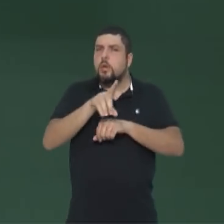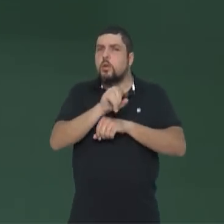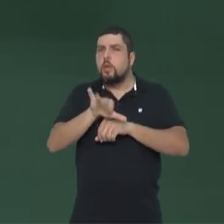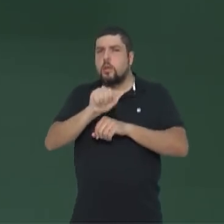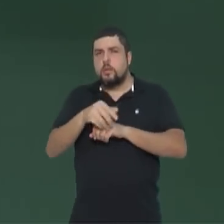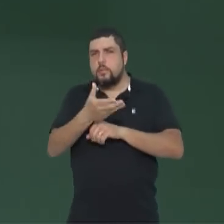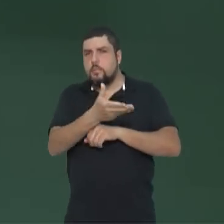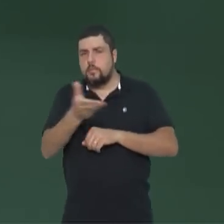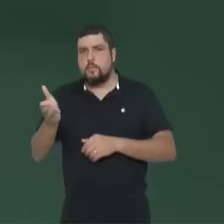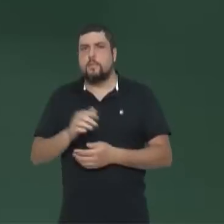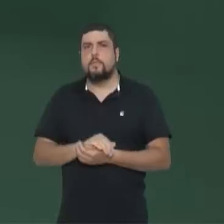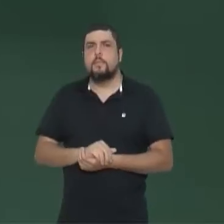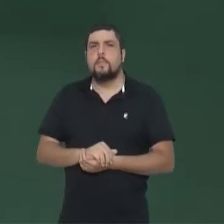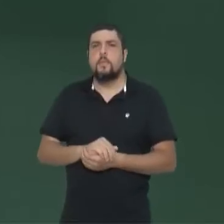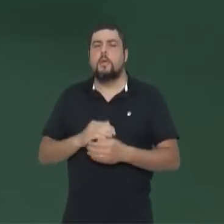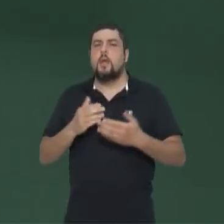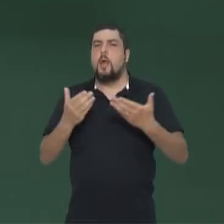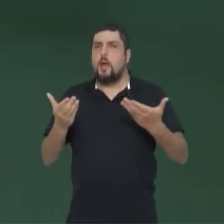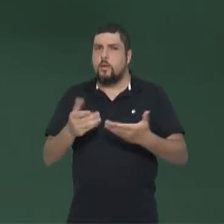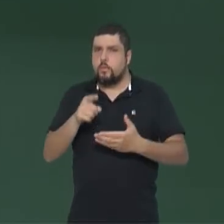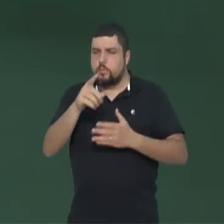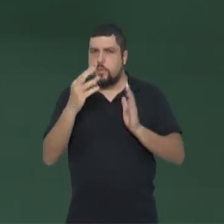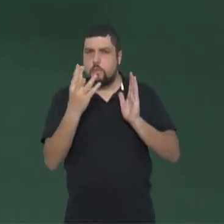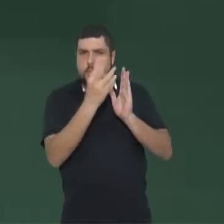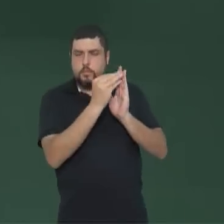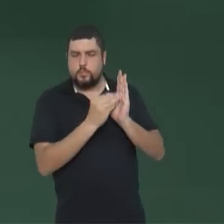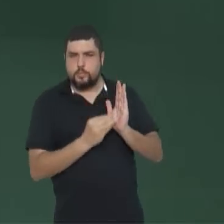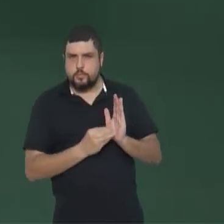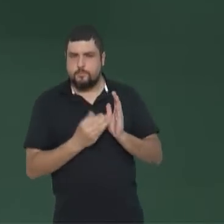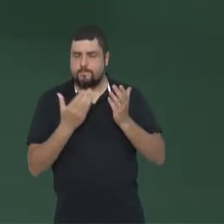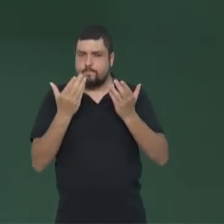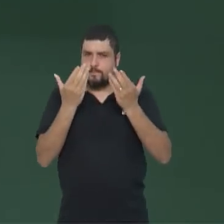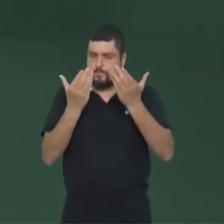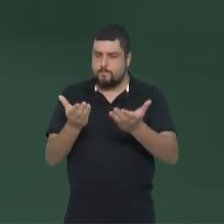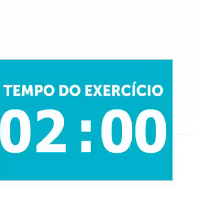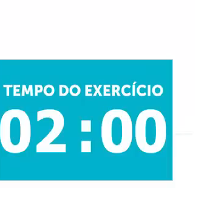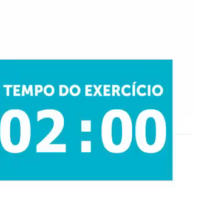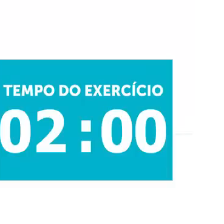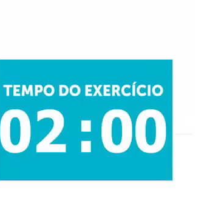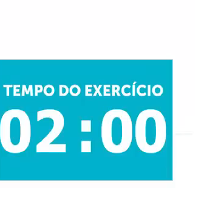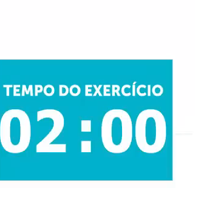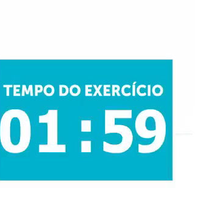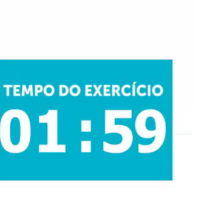agora vocês vão colocar isso no papel, certo? Então, vamos lá.